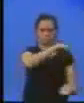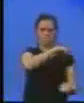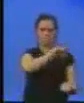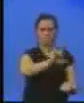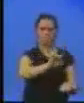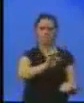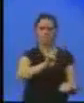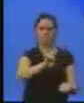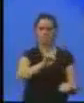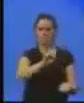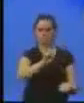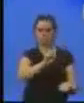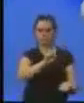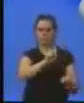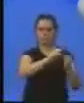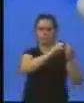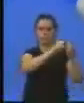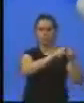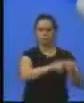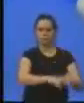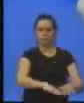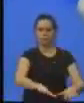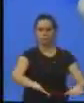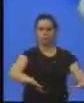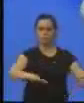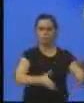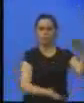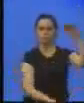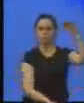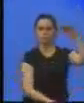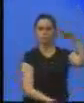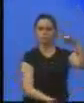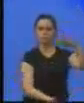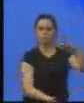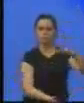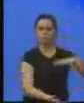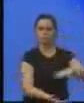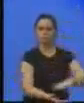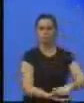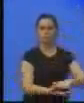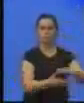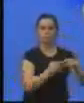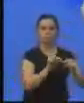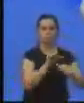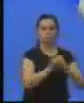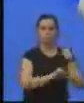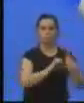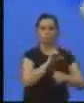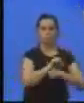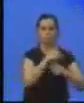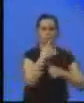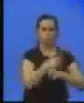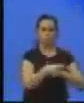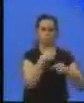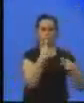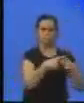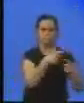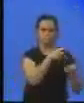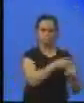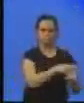determinar a vazão no instante t igual a 5 minutos. Vazão é uma taxa de variação, porque está